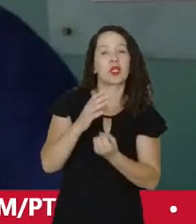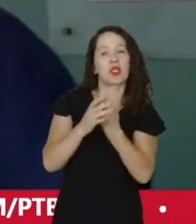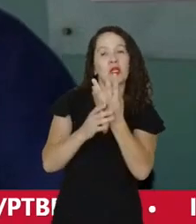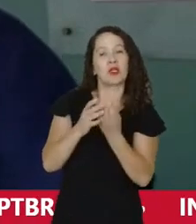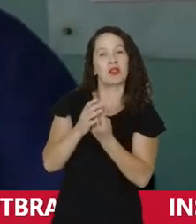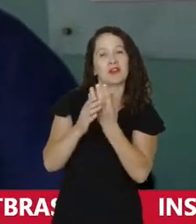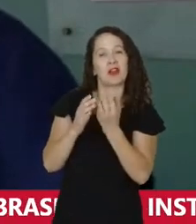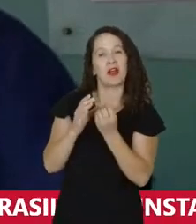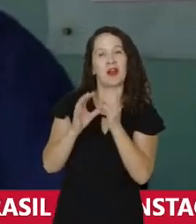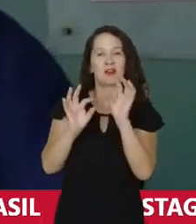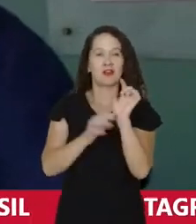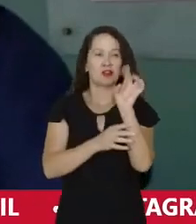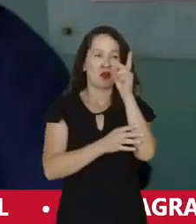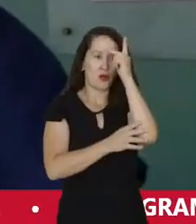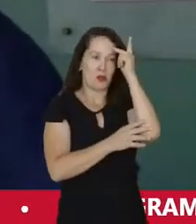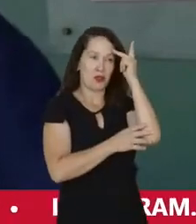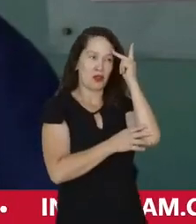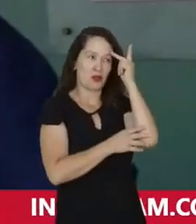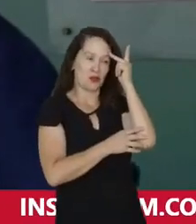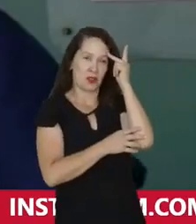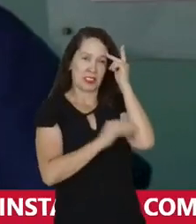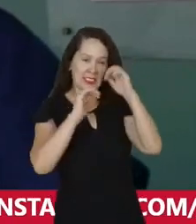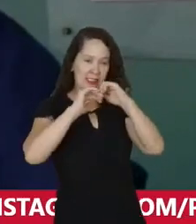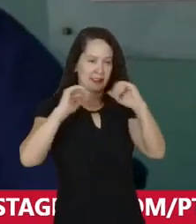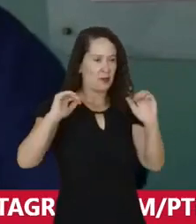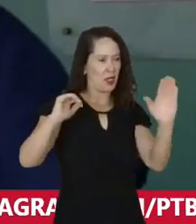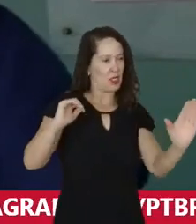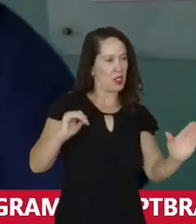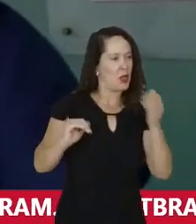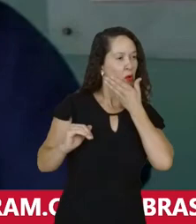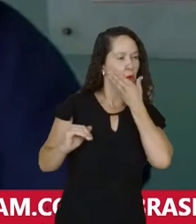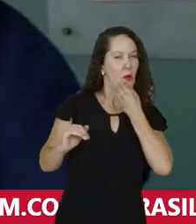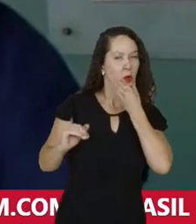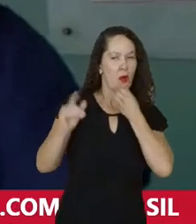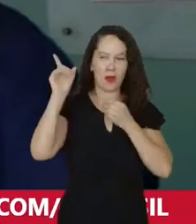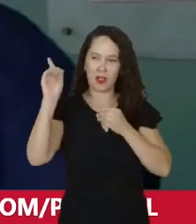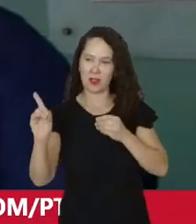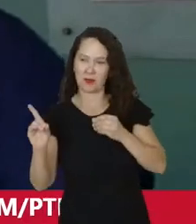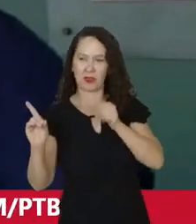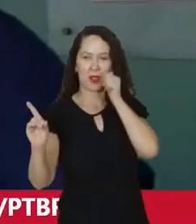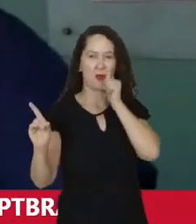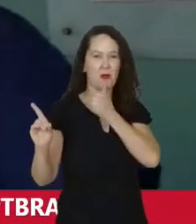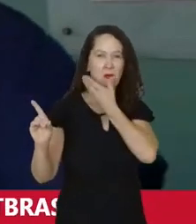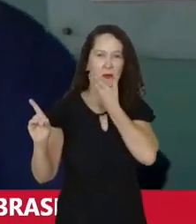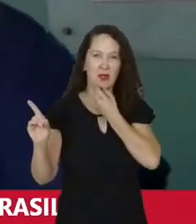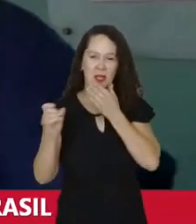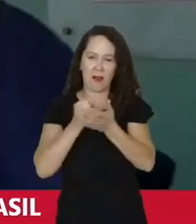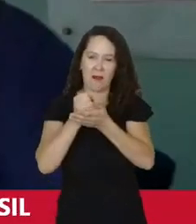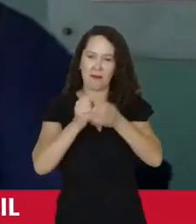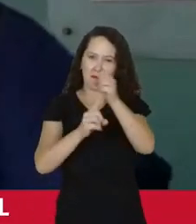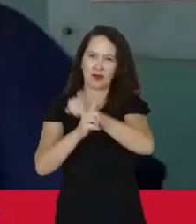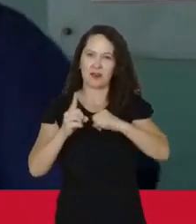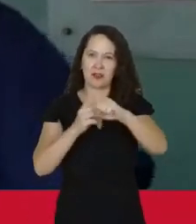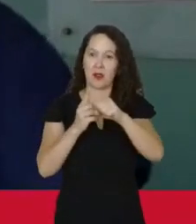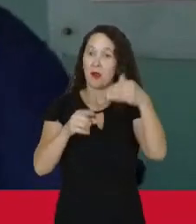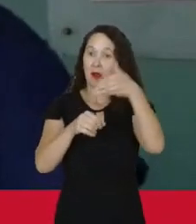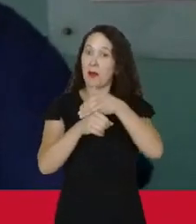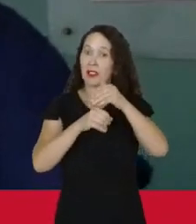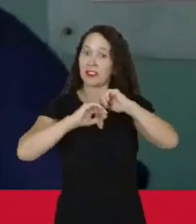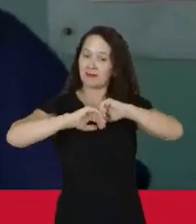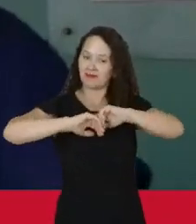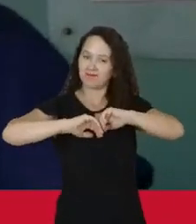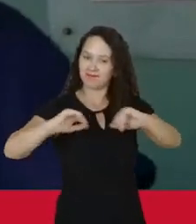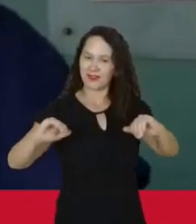esse descolamento do deputado, da deputada, da sua base social, né, que parece que passa a fazer parte de outro